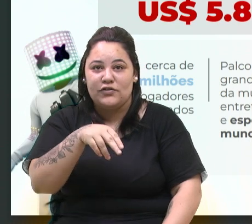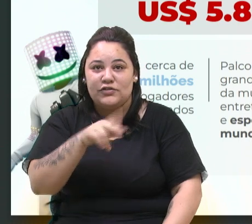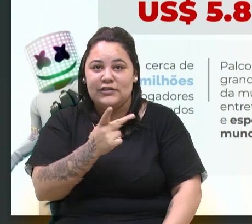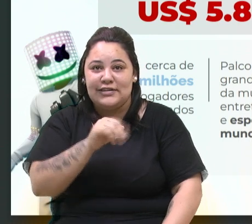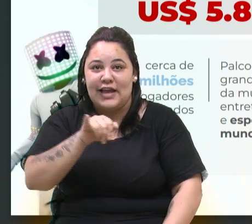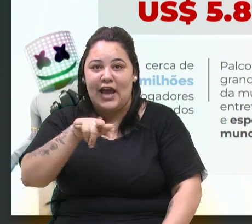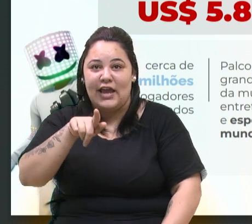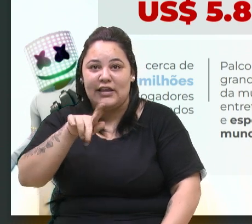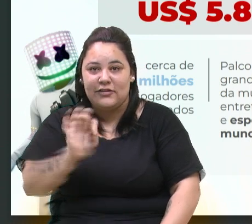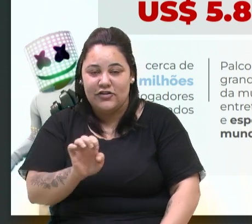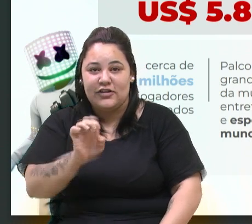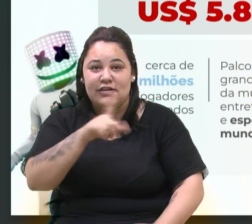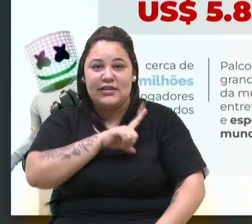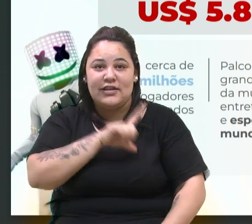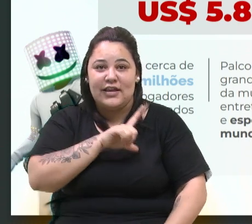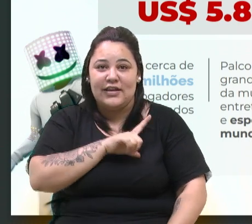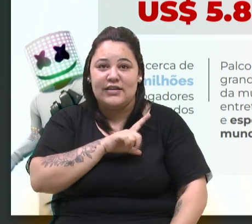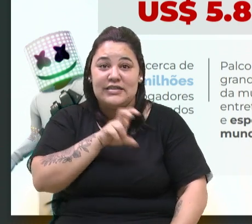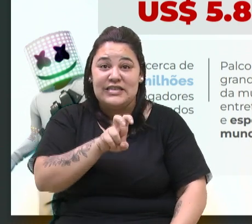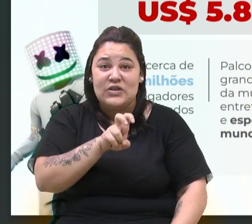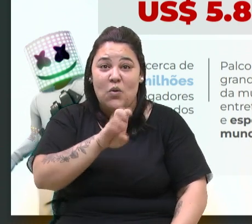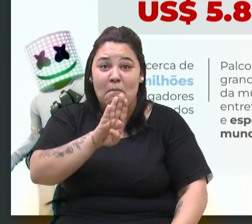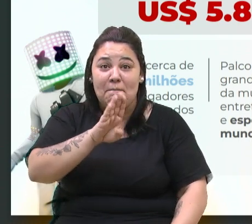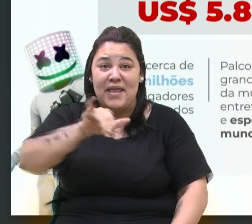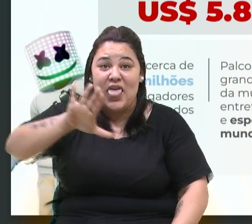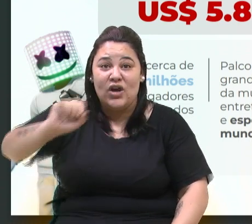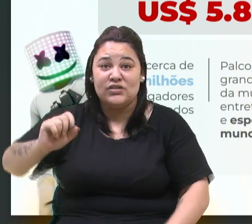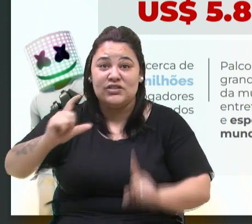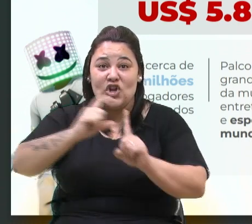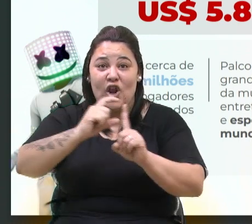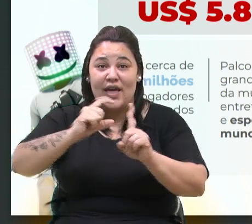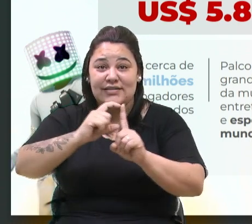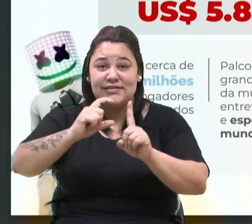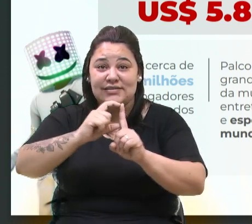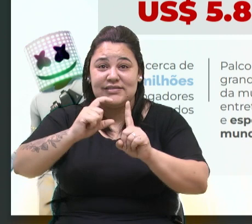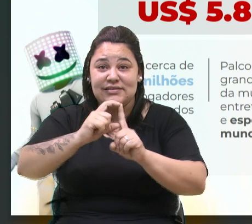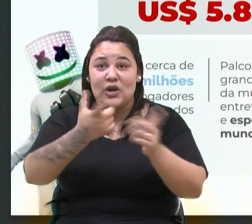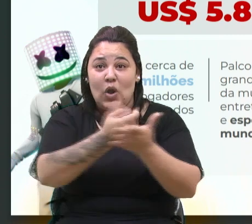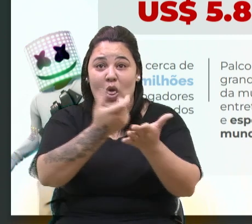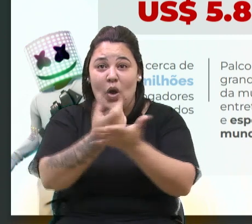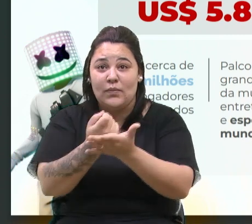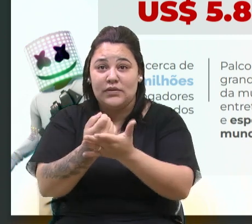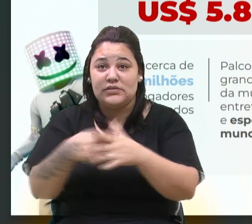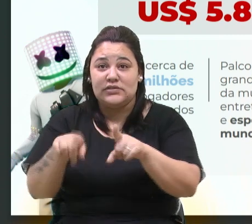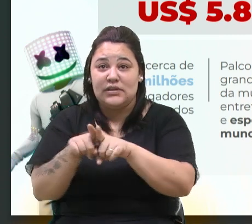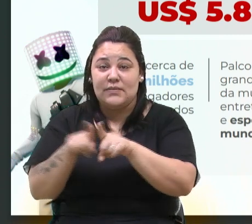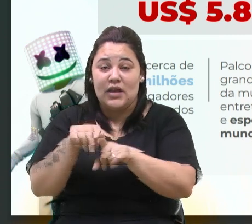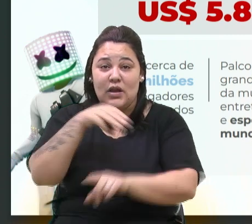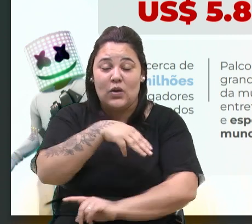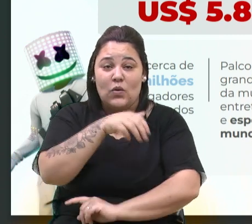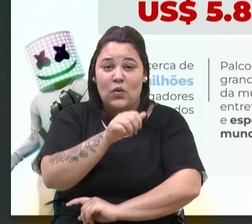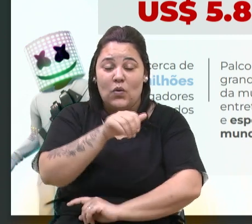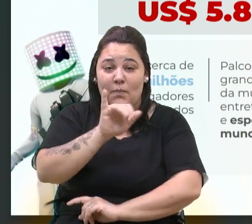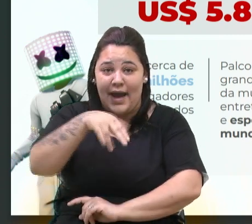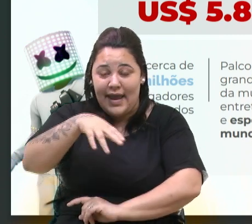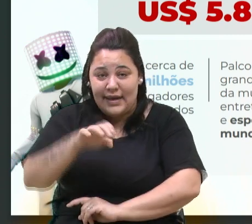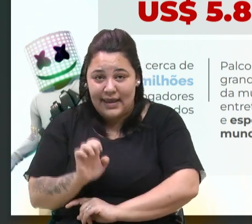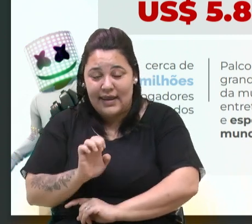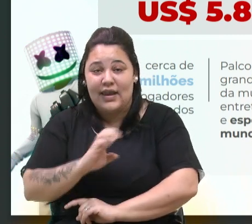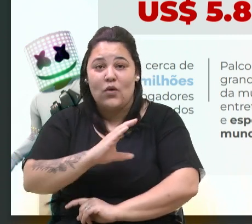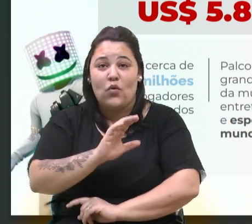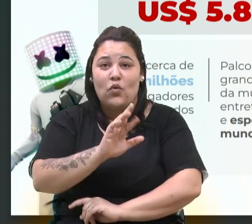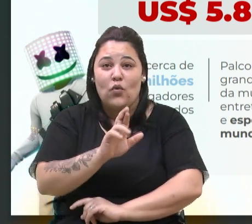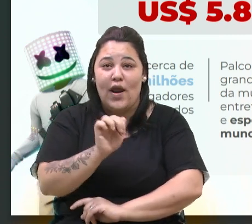5 bilhões de dólares. 5 bilhões de dólares. E o Minecraft, as visualizações totais